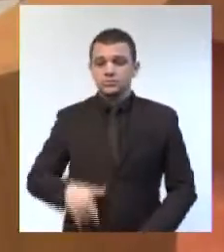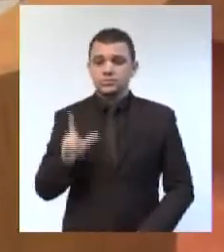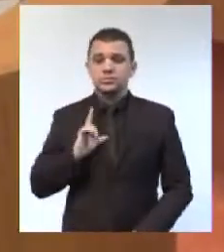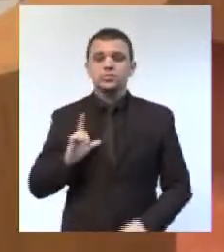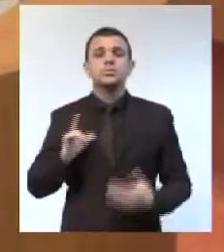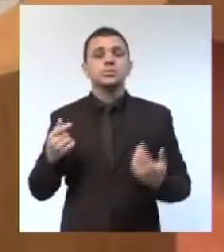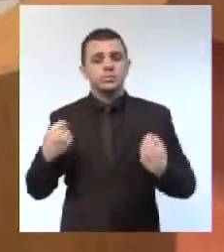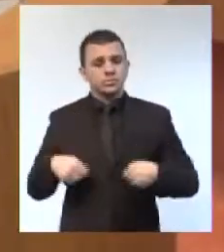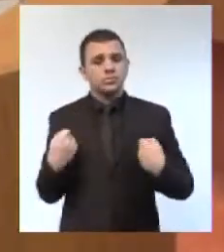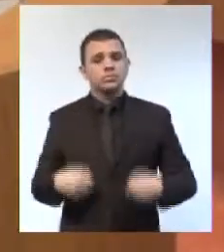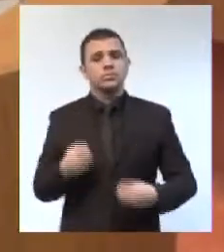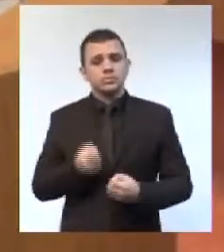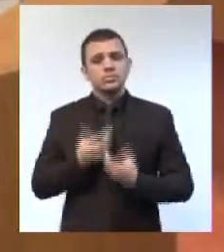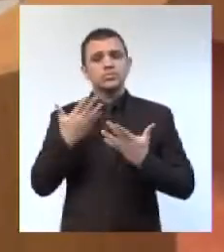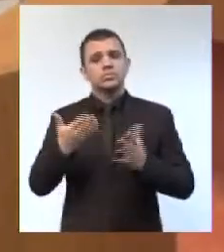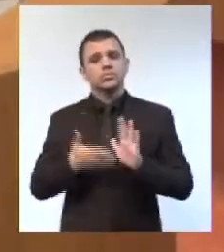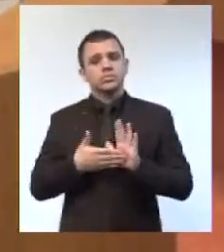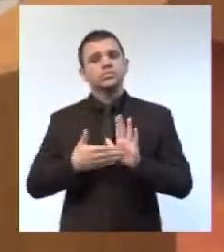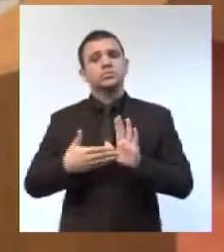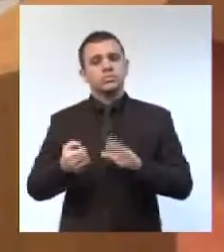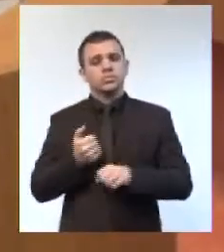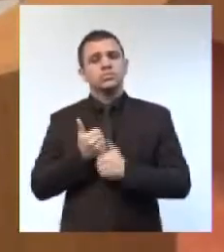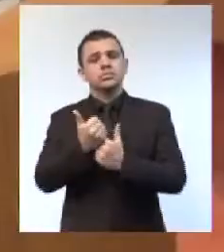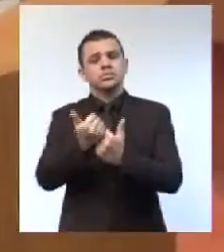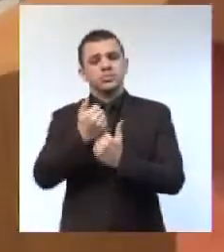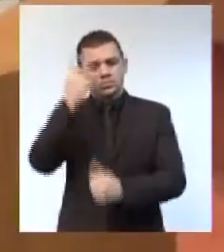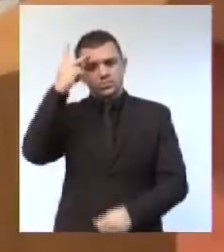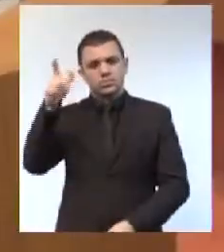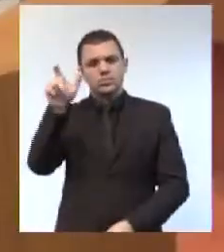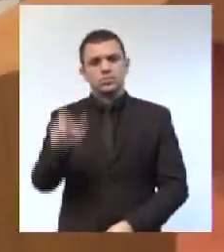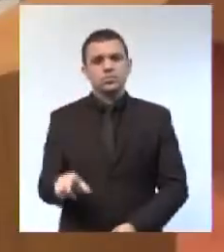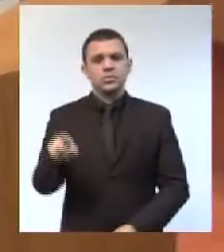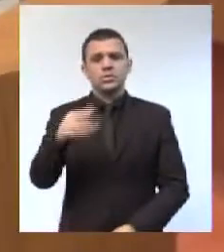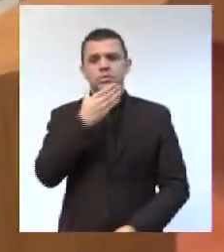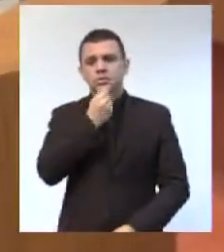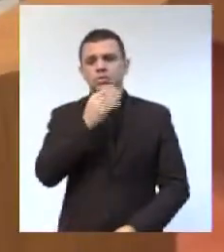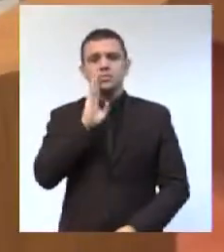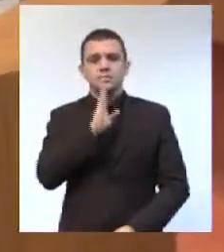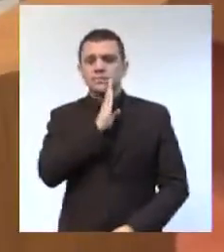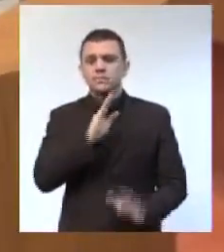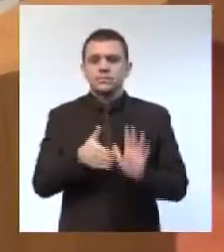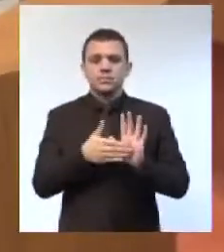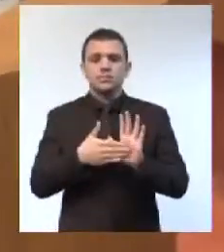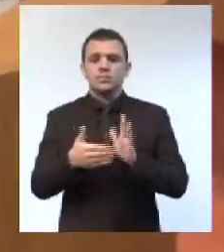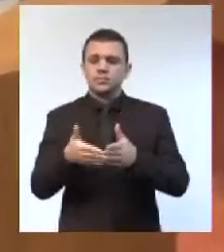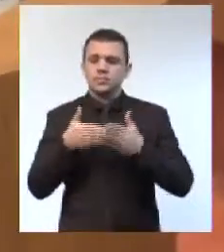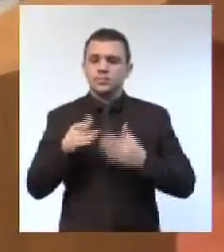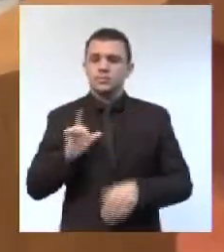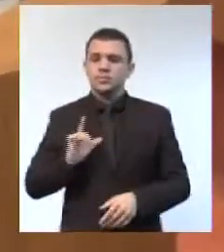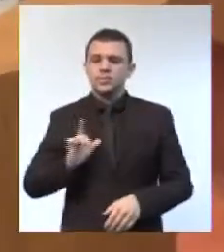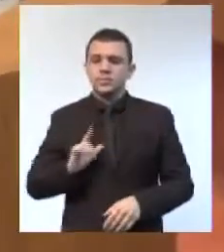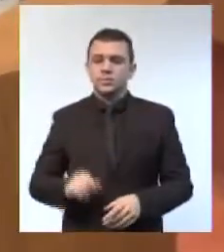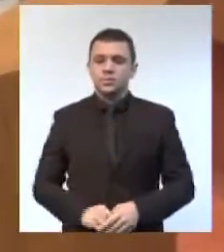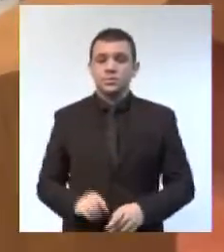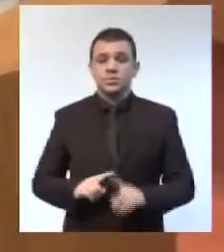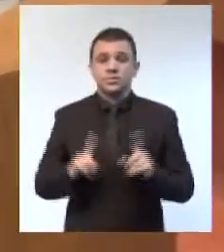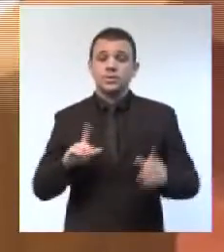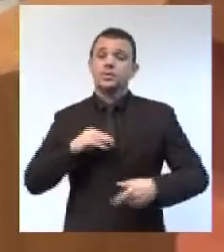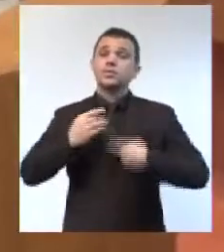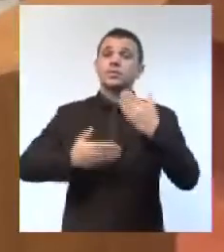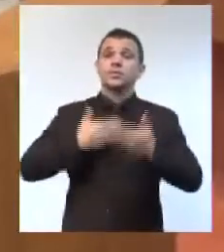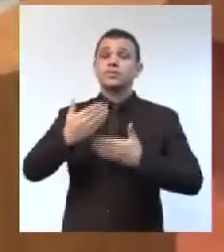ter externado apoio ao requerimento do deputado Bira do Pindaré, deputado Edivaldo Holanda. Sob pena de falar só depois que já passou o fato é